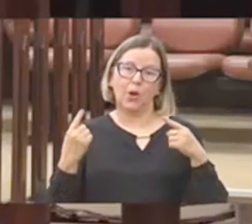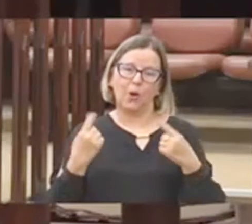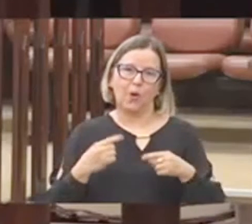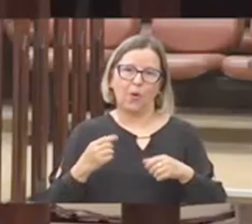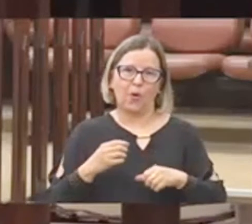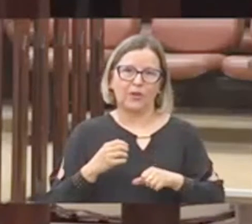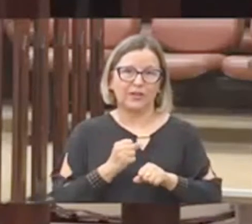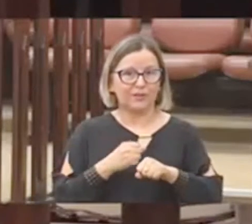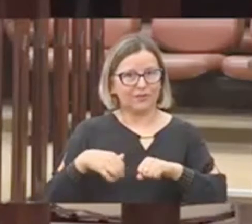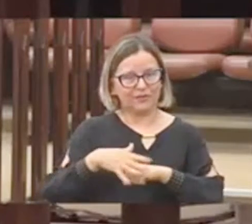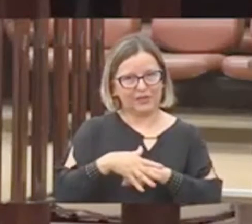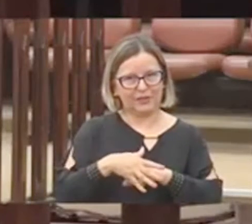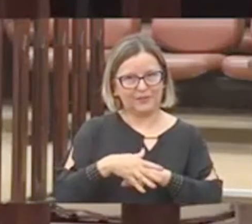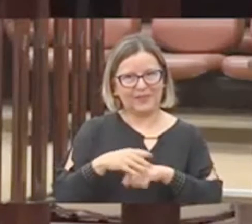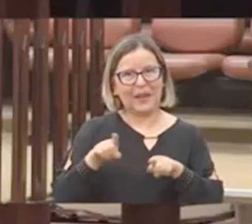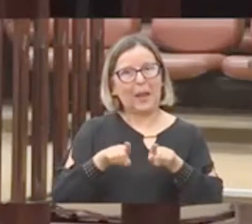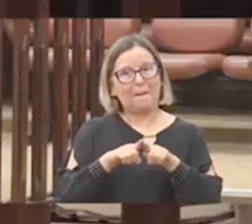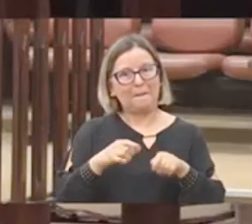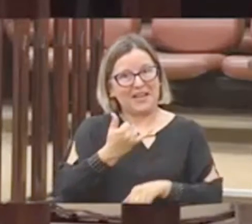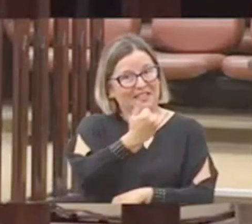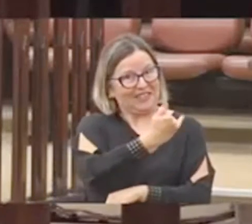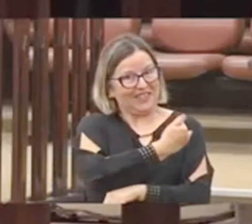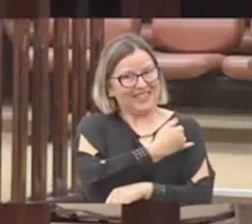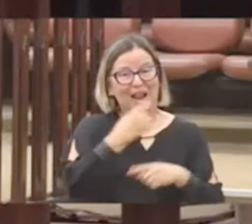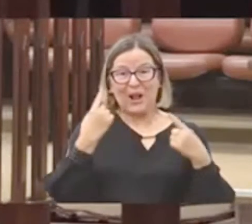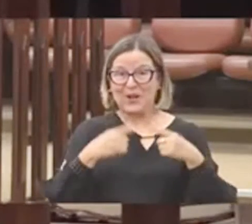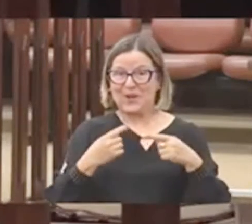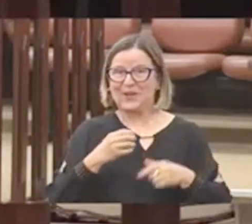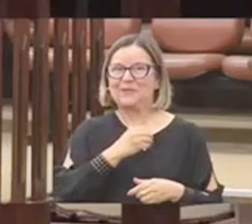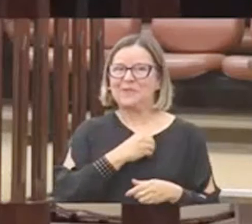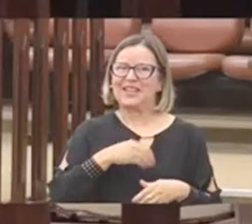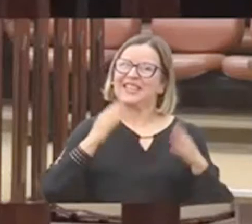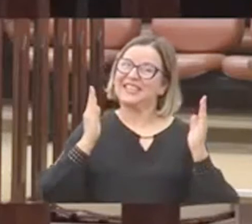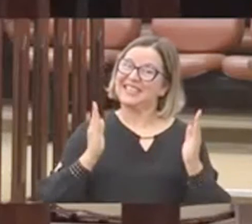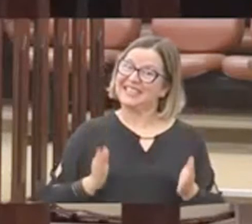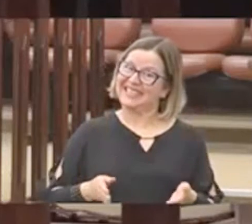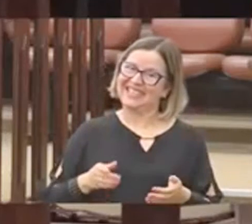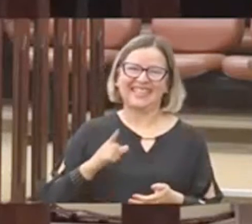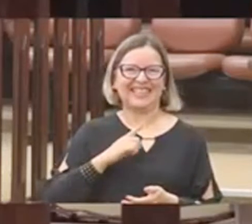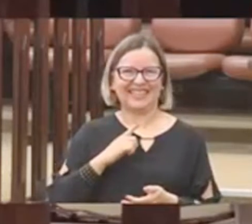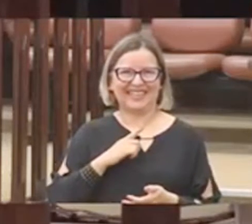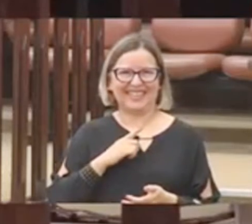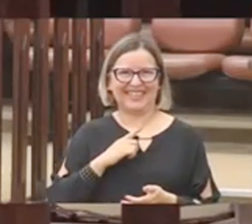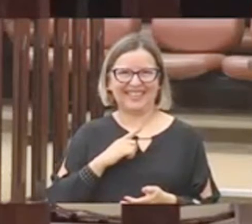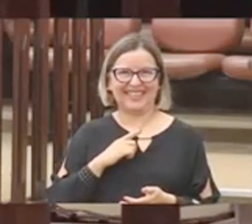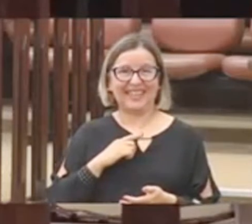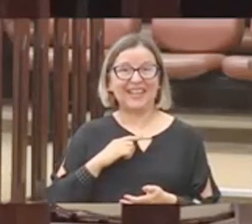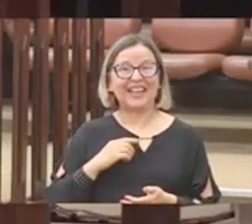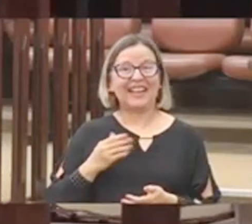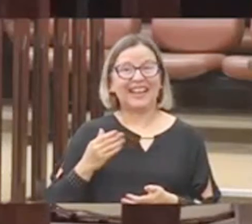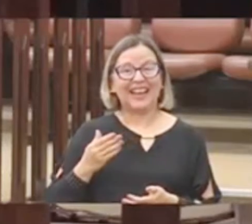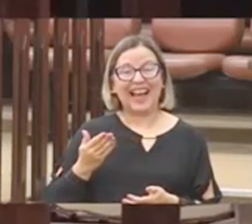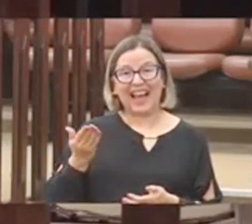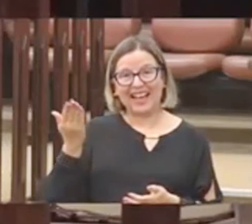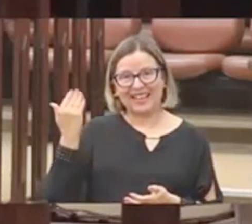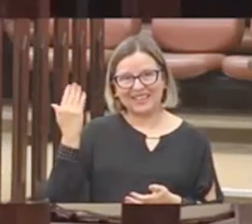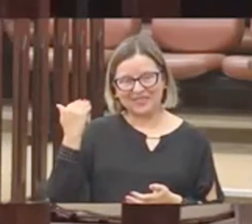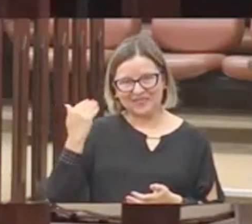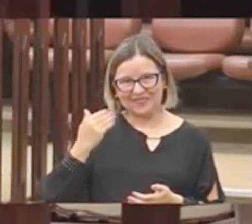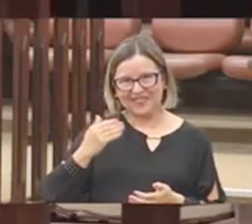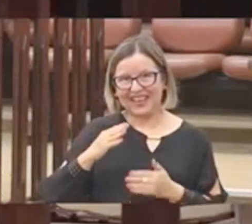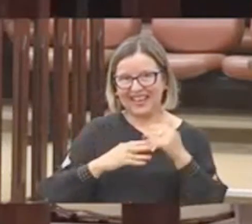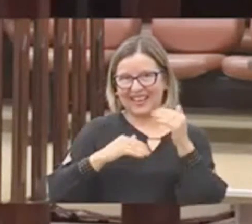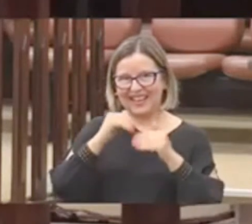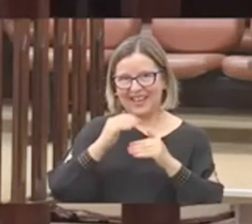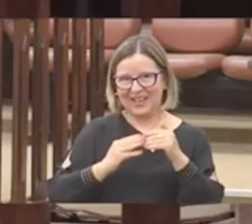anos. A obra de Jesus Cristo, que Jesus Cristo realizou na cruz, foi o remédio que nos curou e trouxe vida,